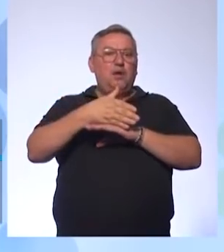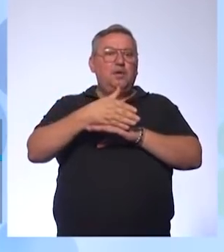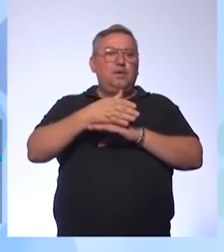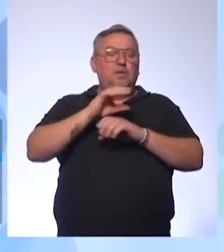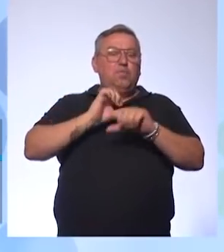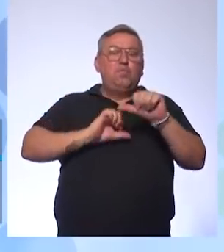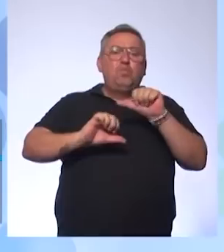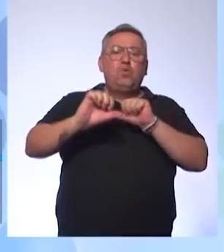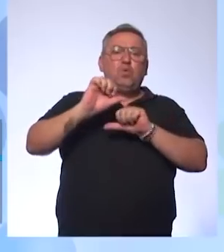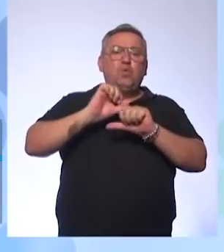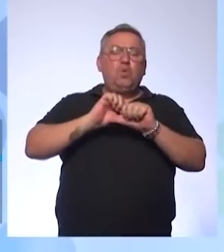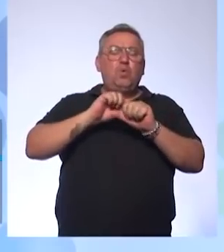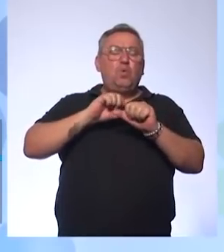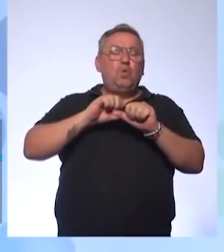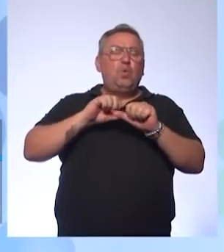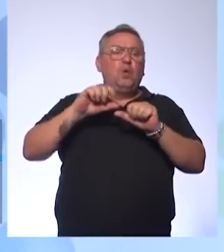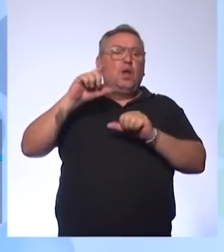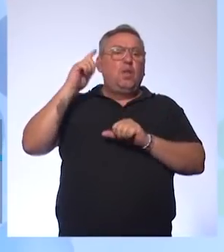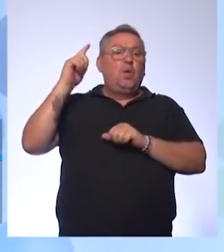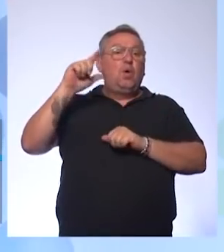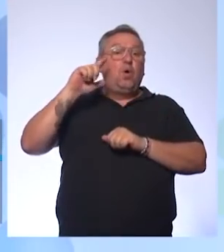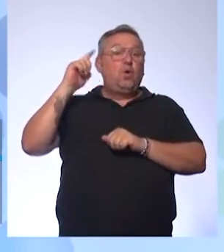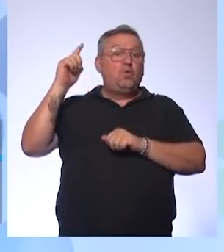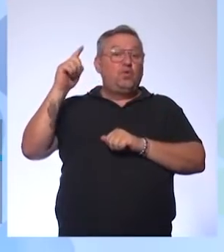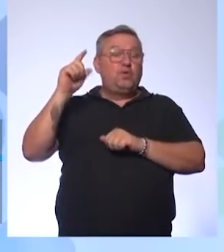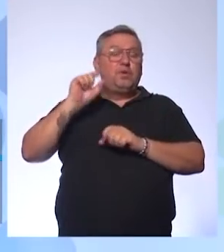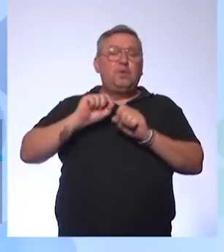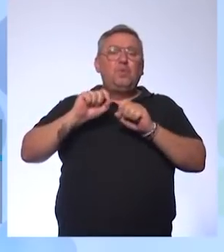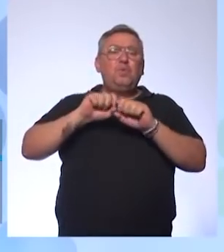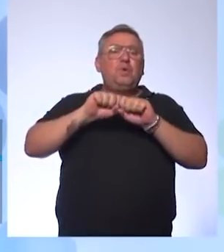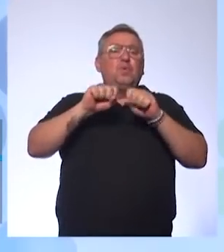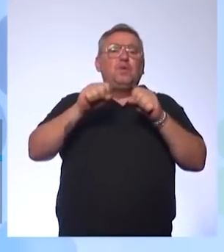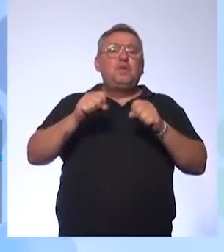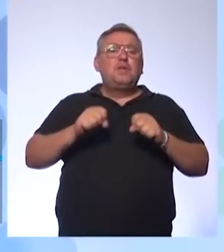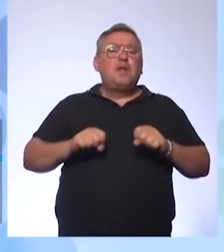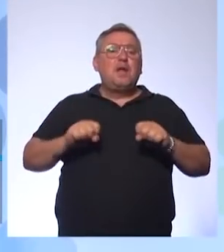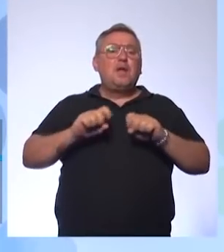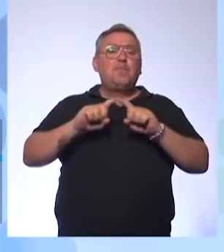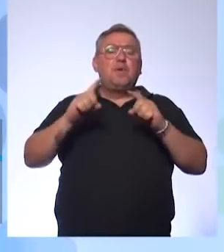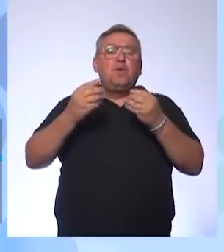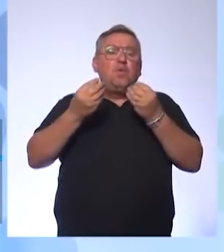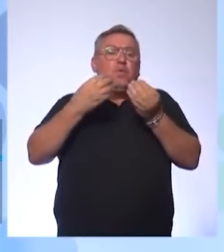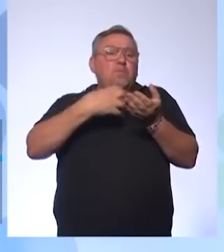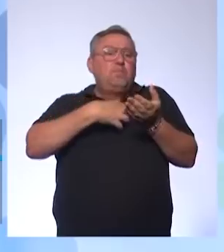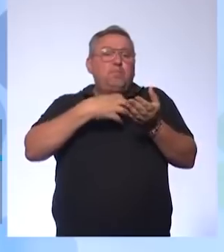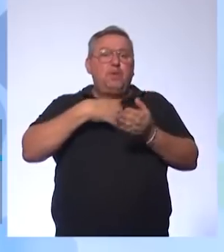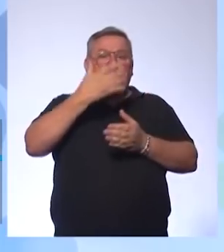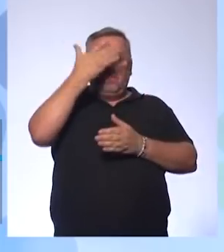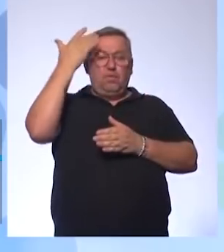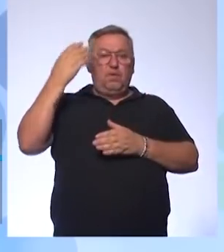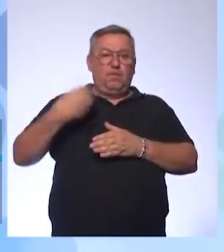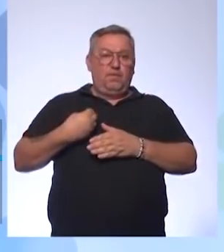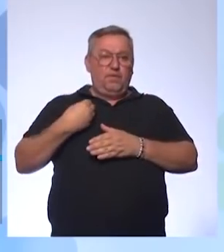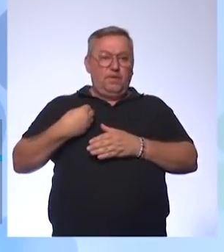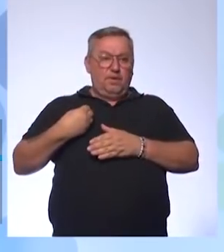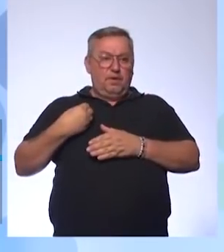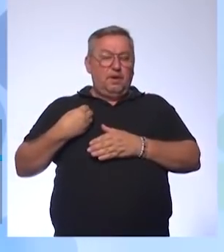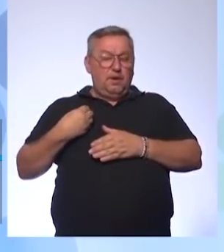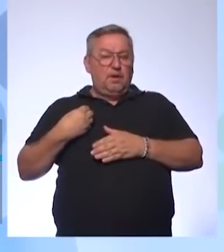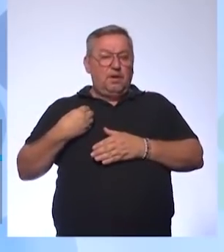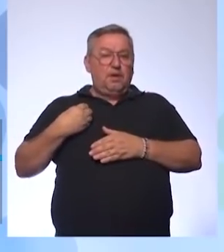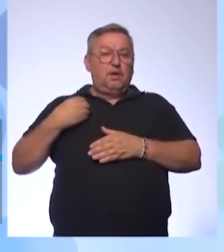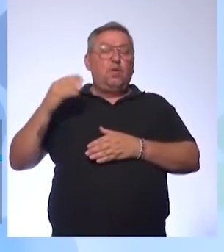do sistema do mundo antigo. O que é um sistema? É como que as pessoas viviam. Então, no mundo